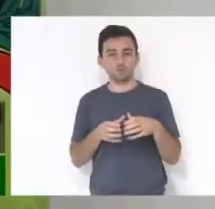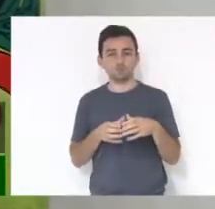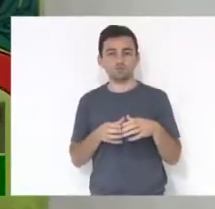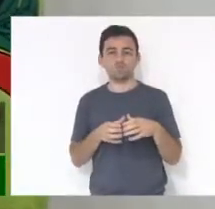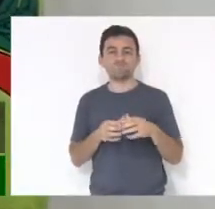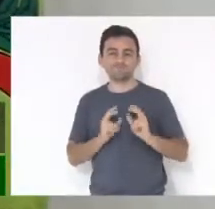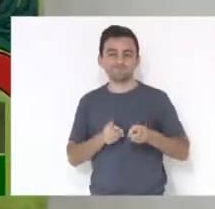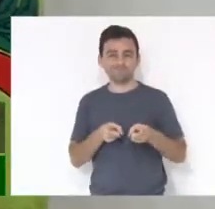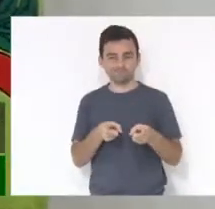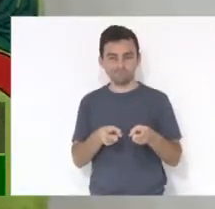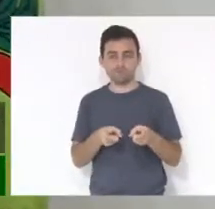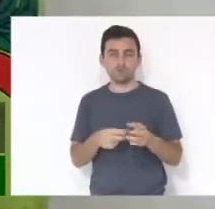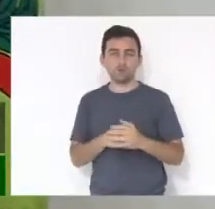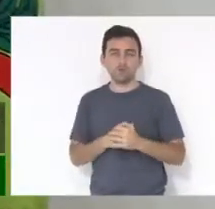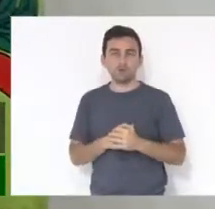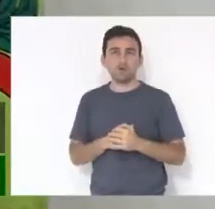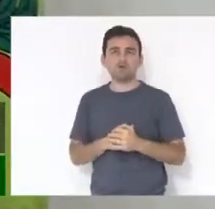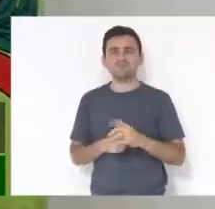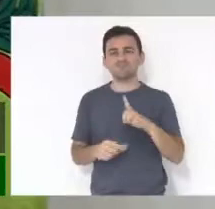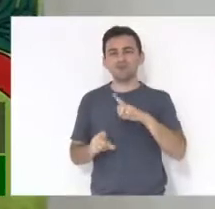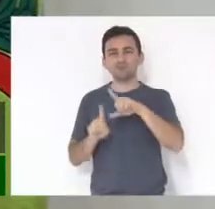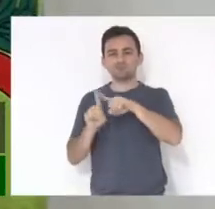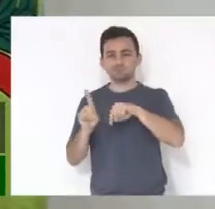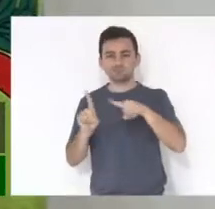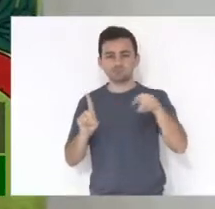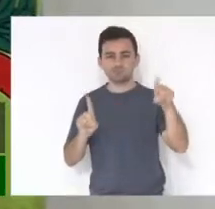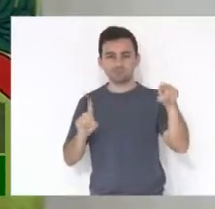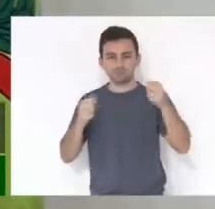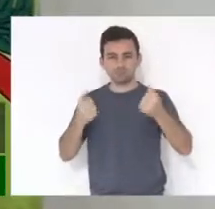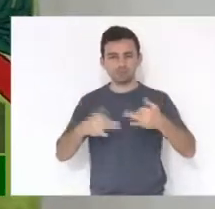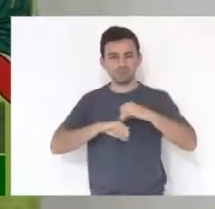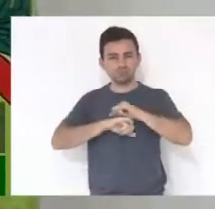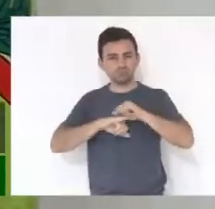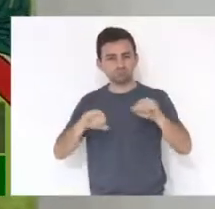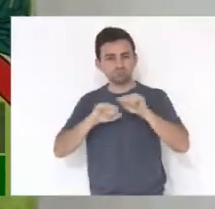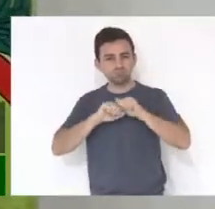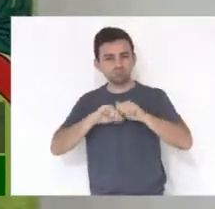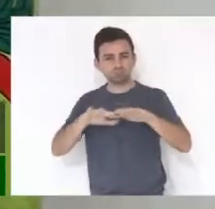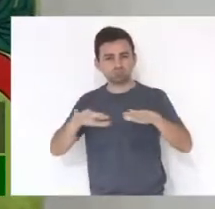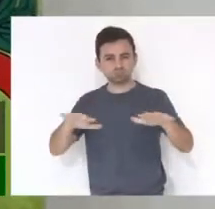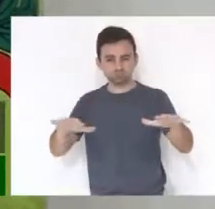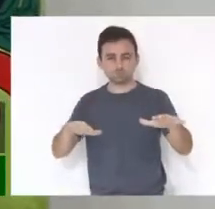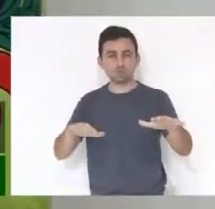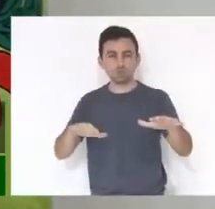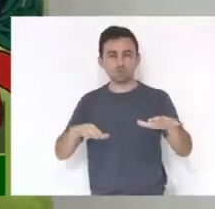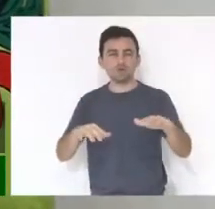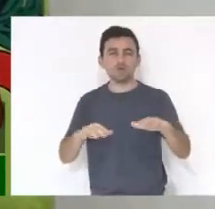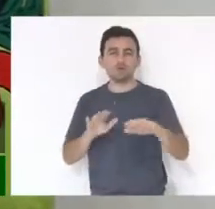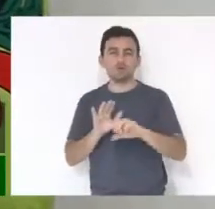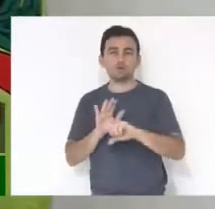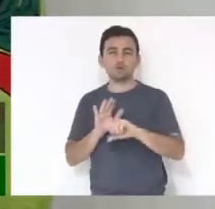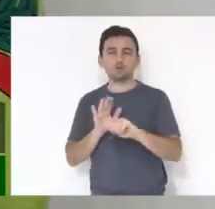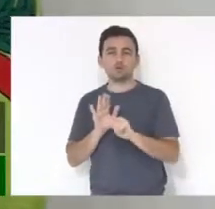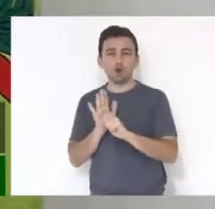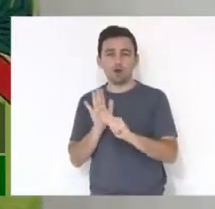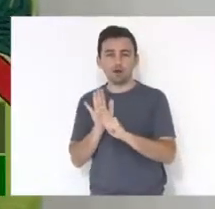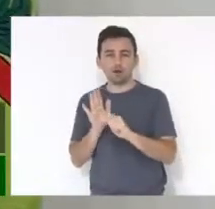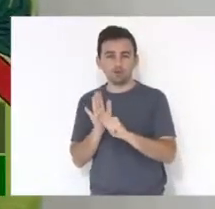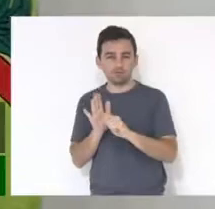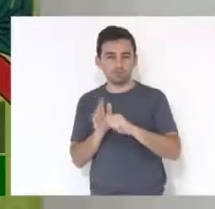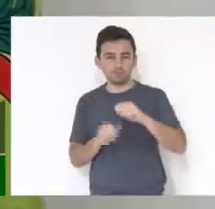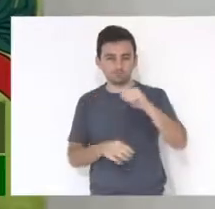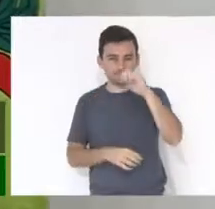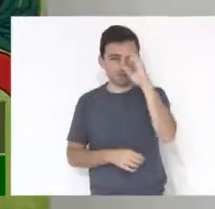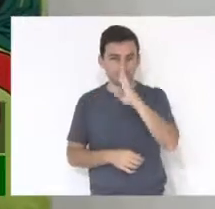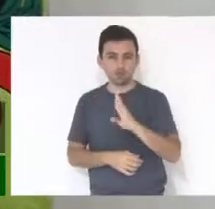levando em conta os inúmeros dados que nós temos sobre a epidemia e o problema das drogas no nosso país, nós resolvemos começar